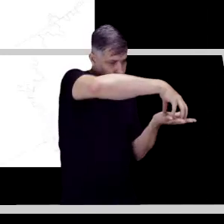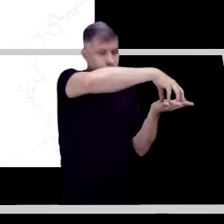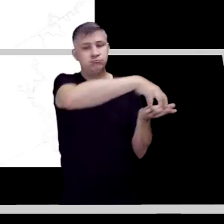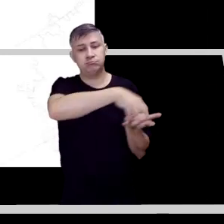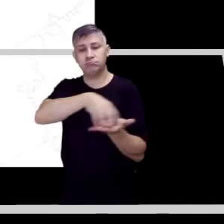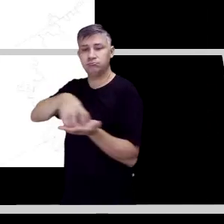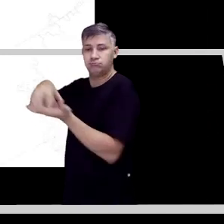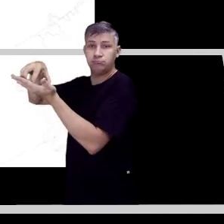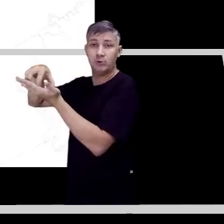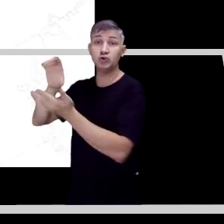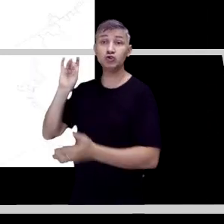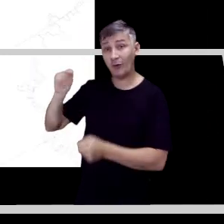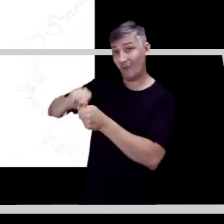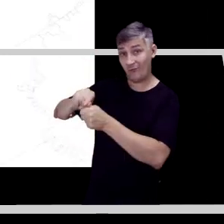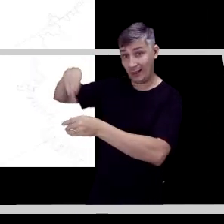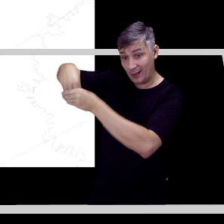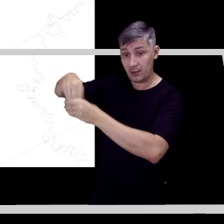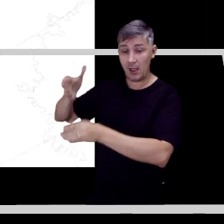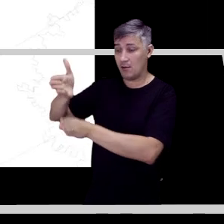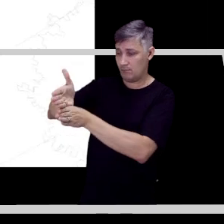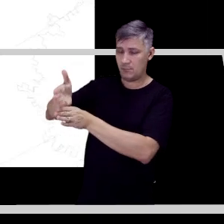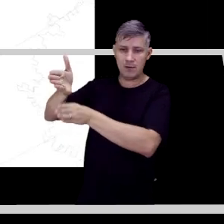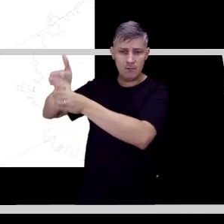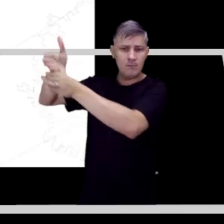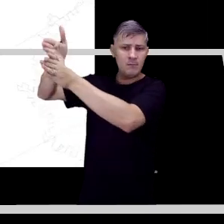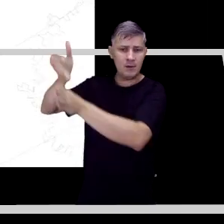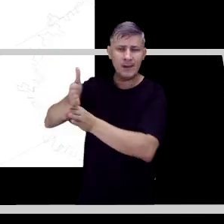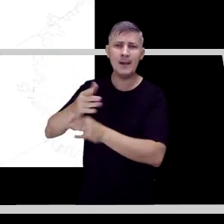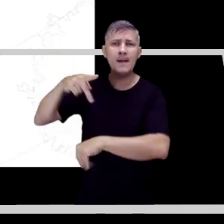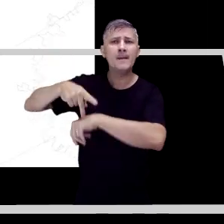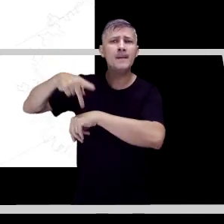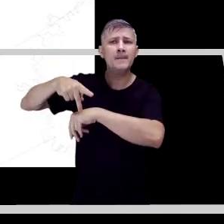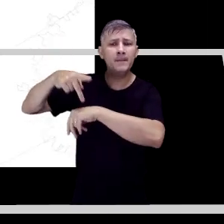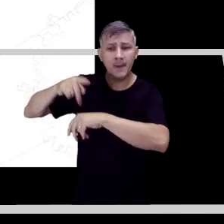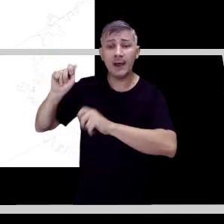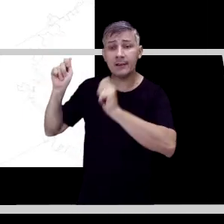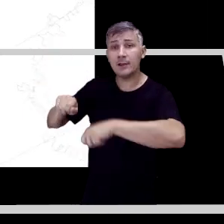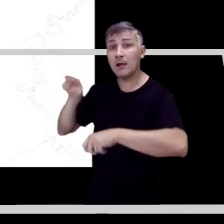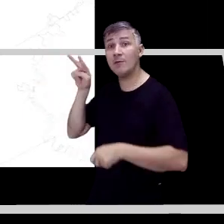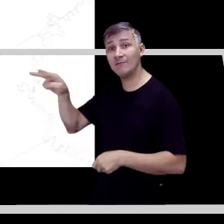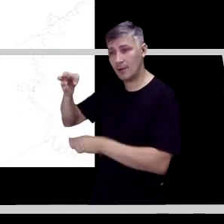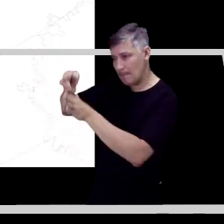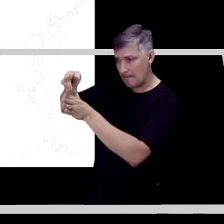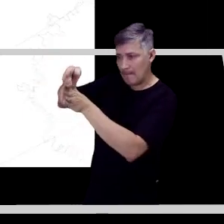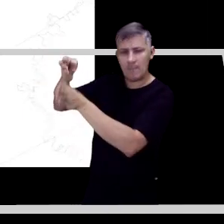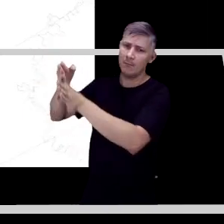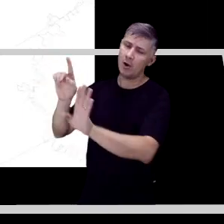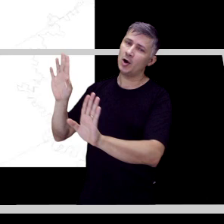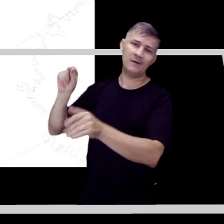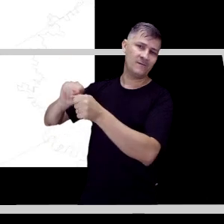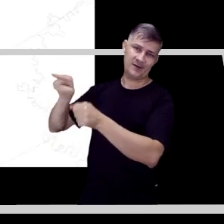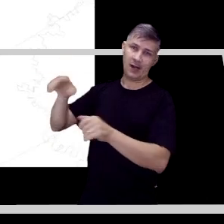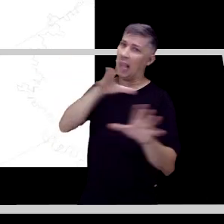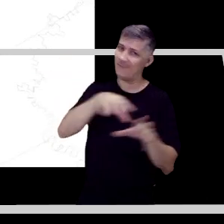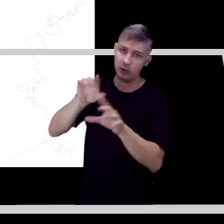elemento em loco aí é esse muro, que é assim, um gesto bem singelo, que é esse muro de pedra, que dá para se ver em